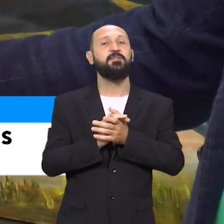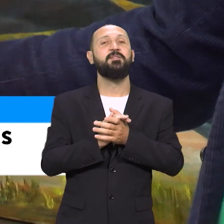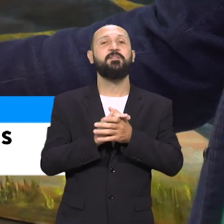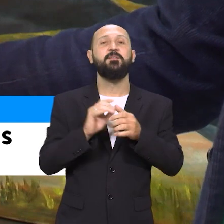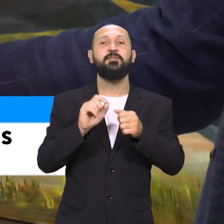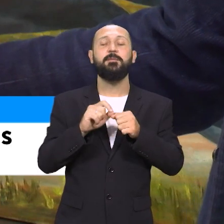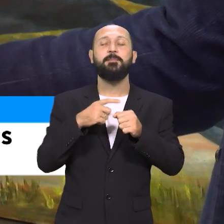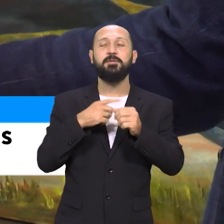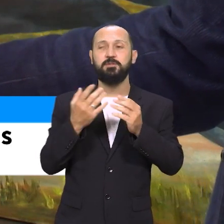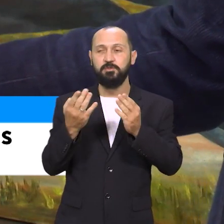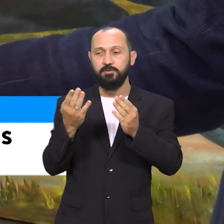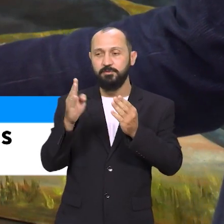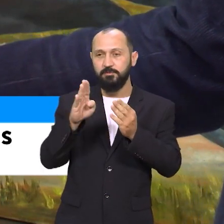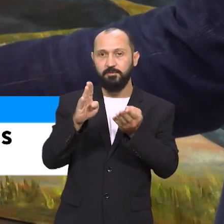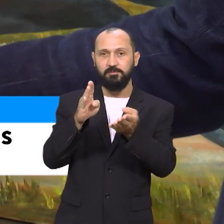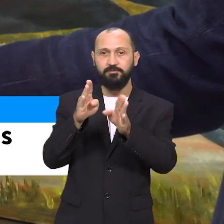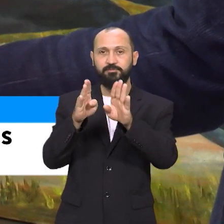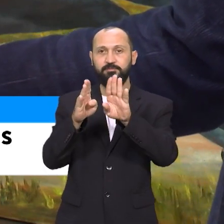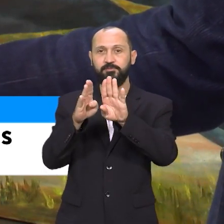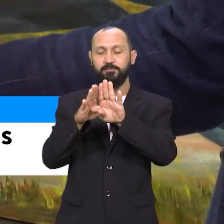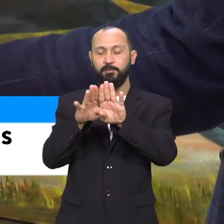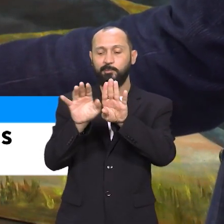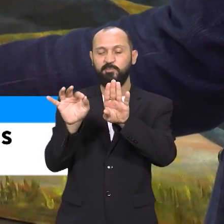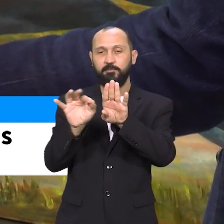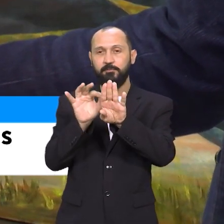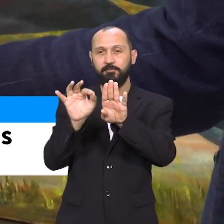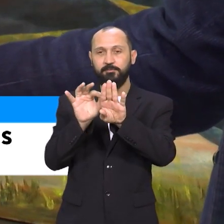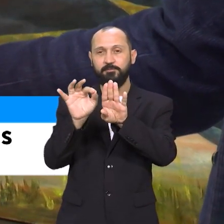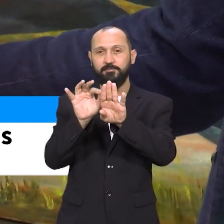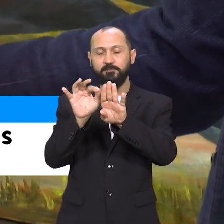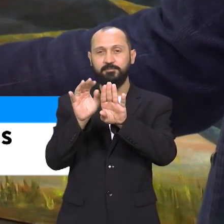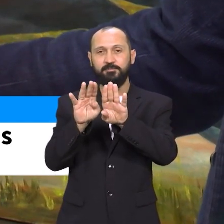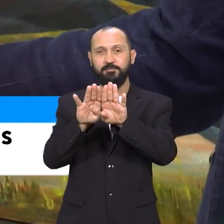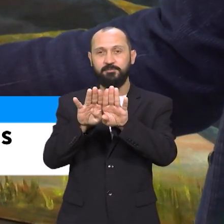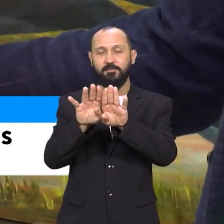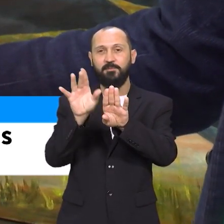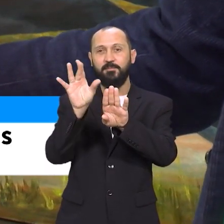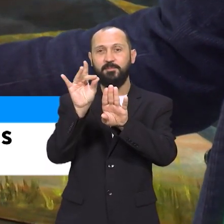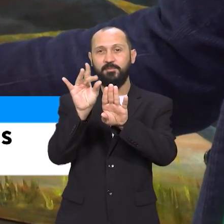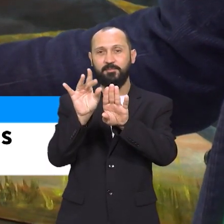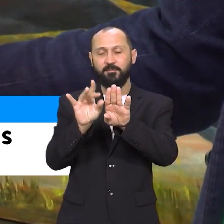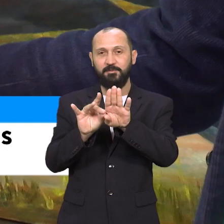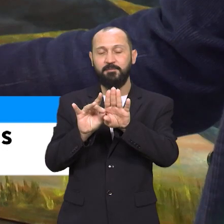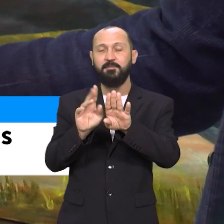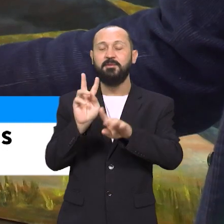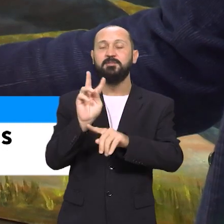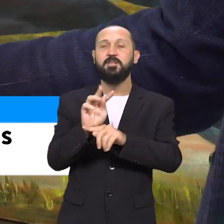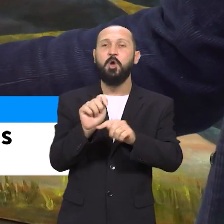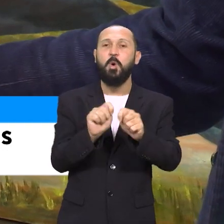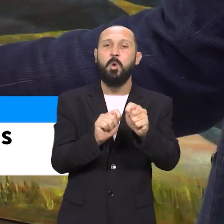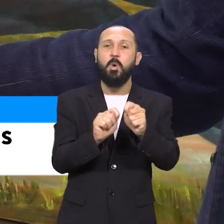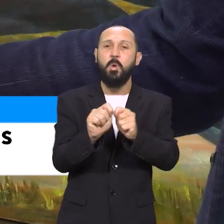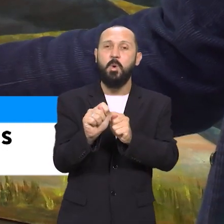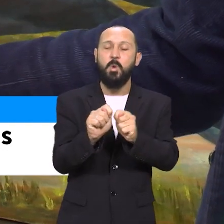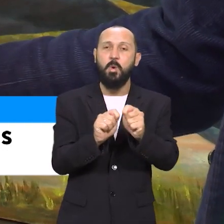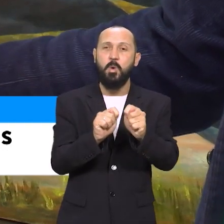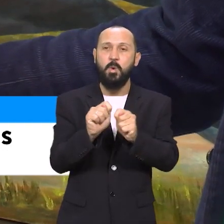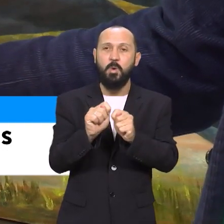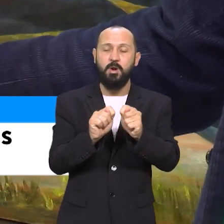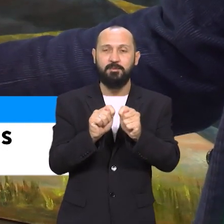se fez suturas nessa tela. A sutura é para se controlar, né? É